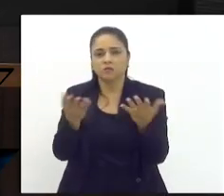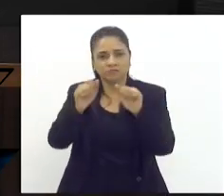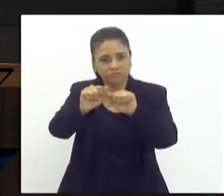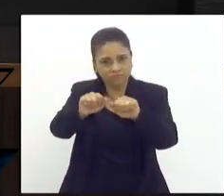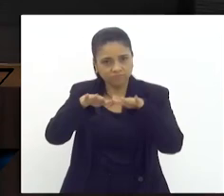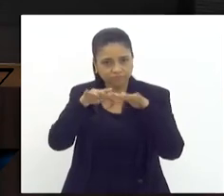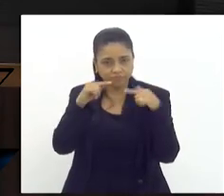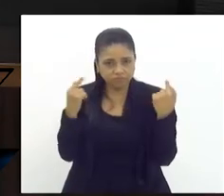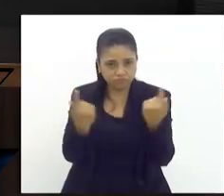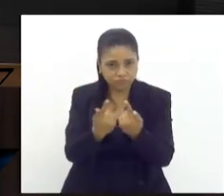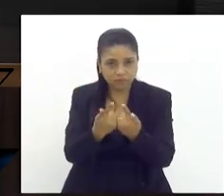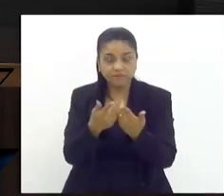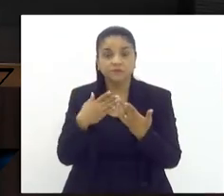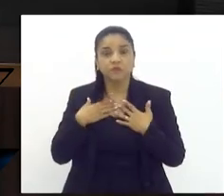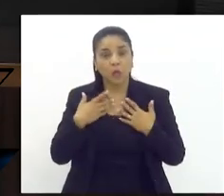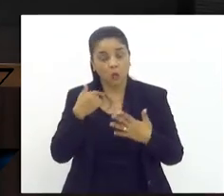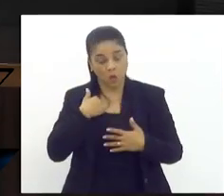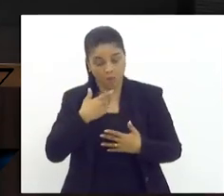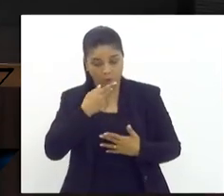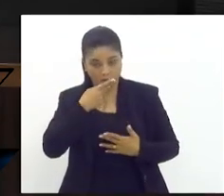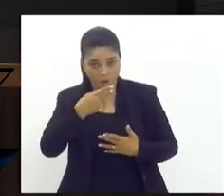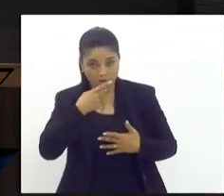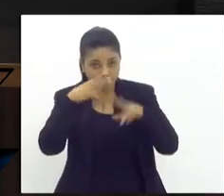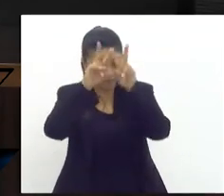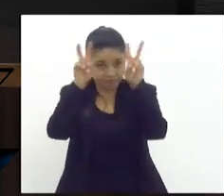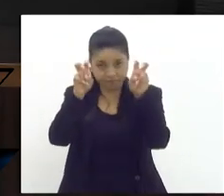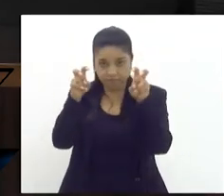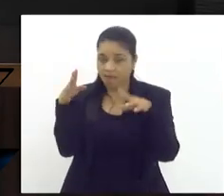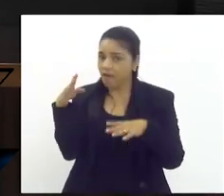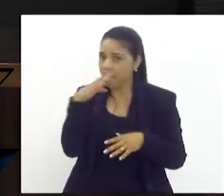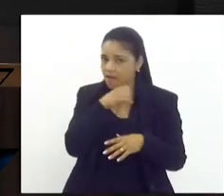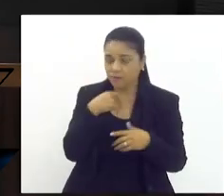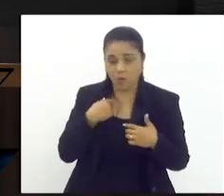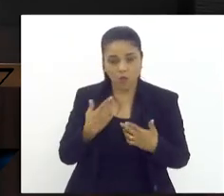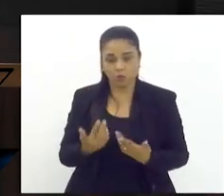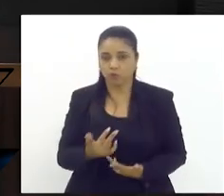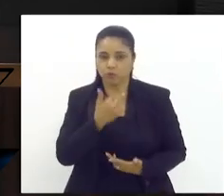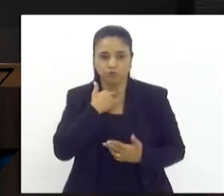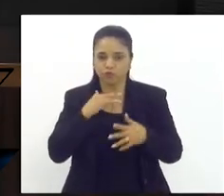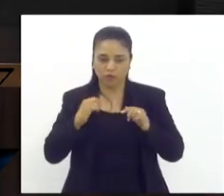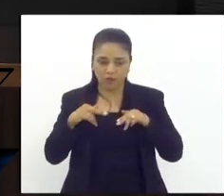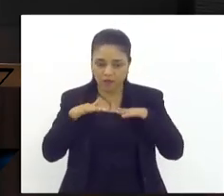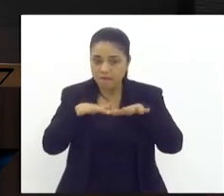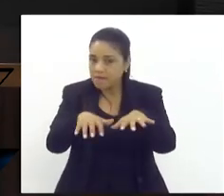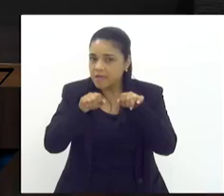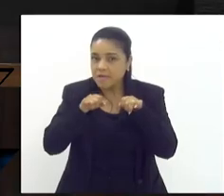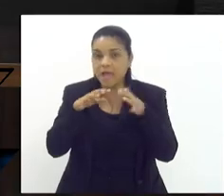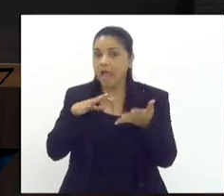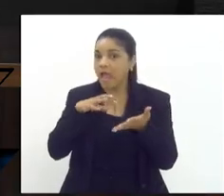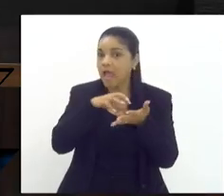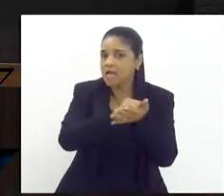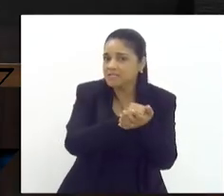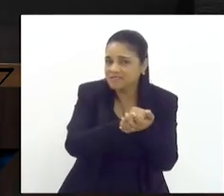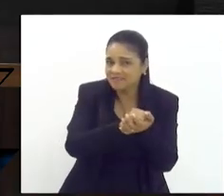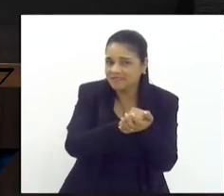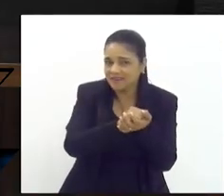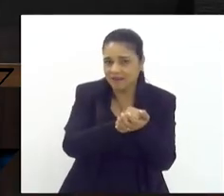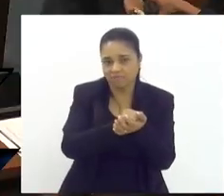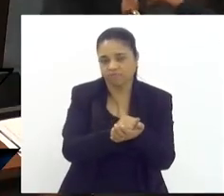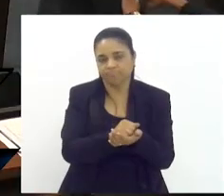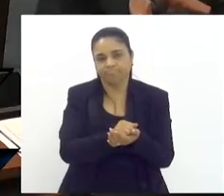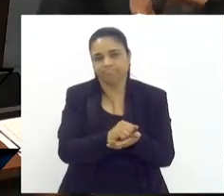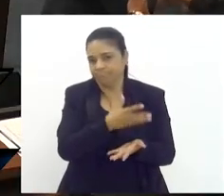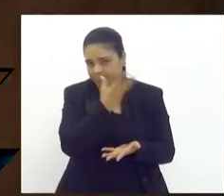a minha questão ela é muito breve é eu não poderia vir ao plenário hoje deixar de registrar que mais uma